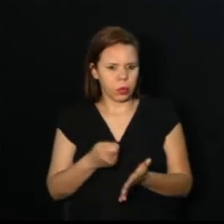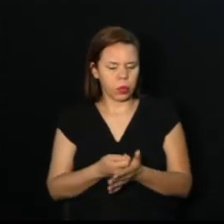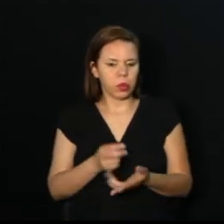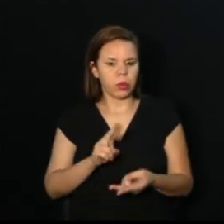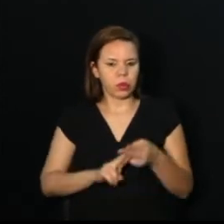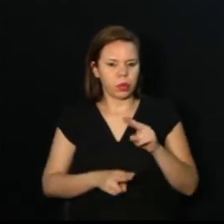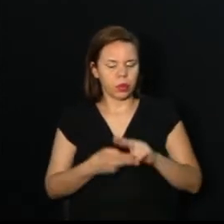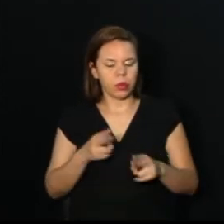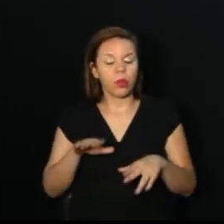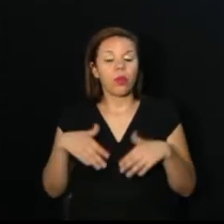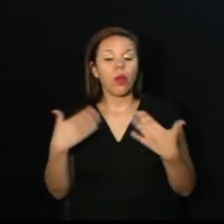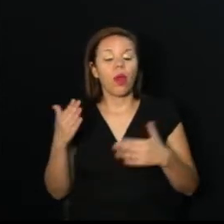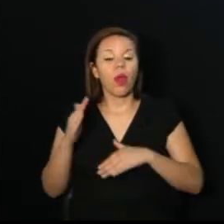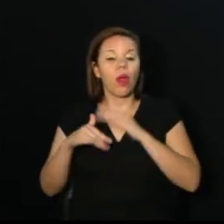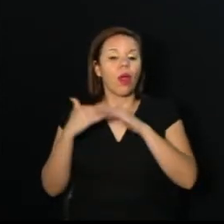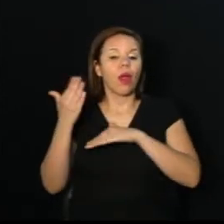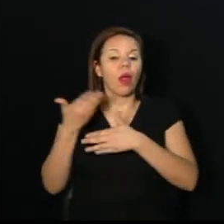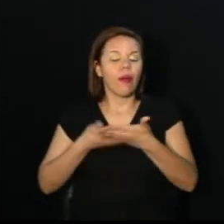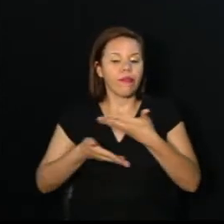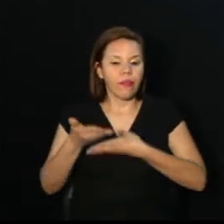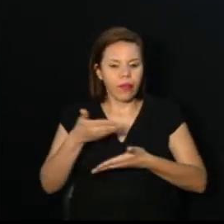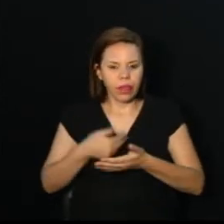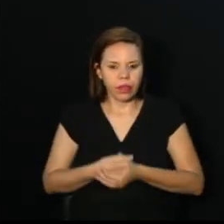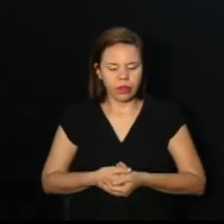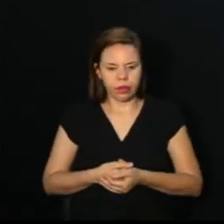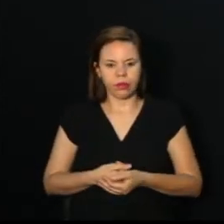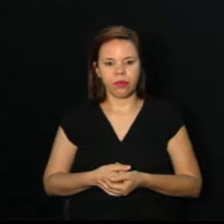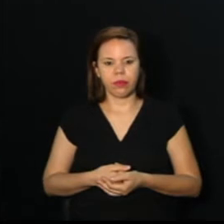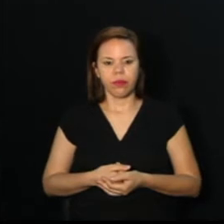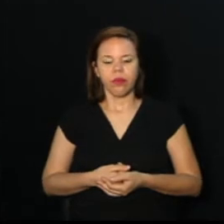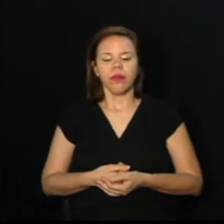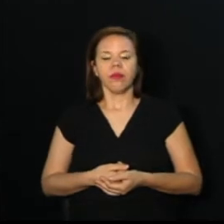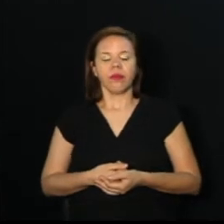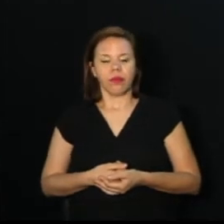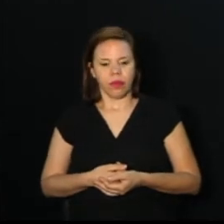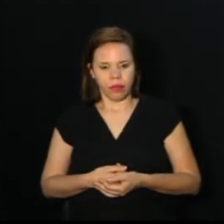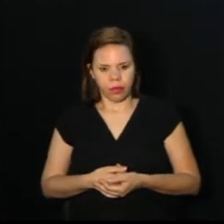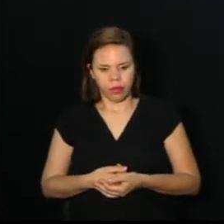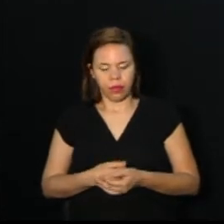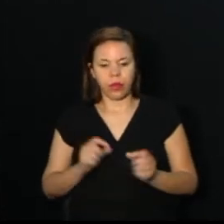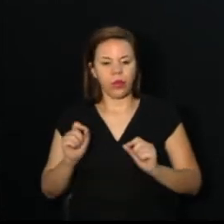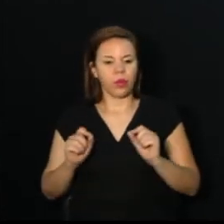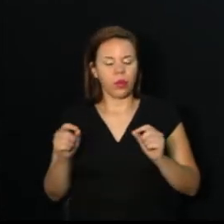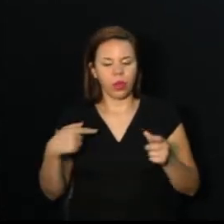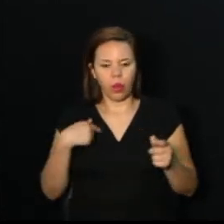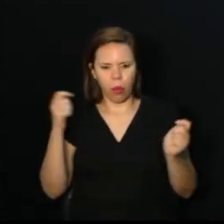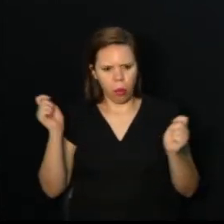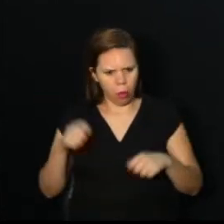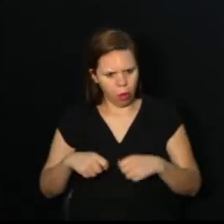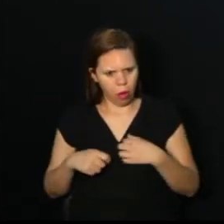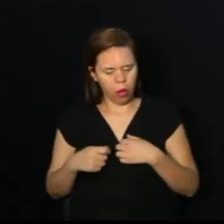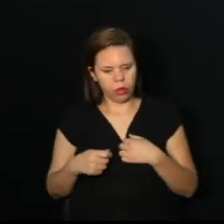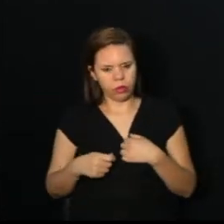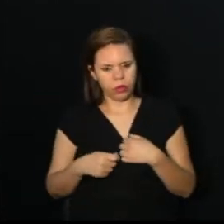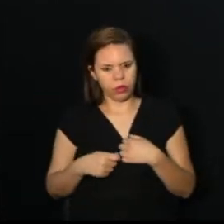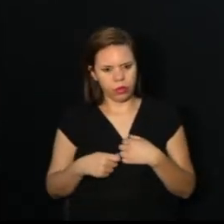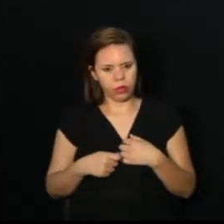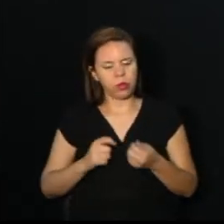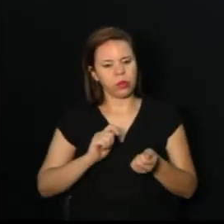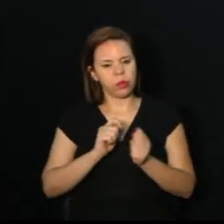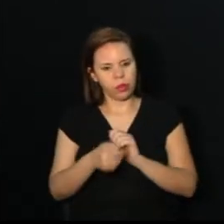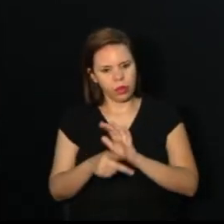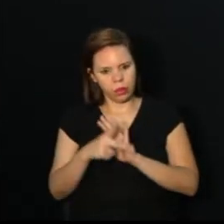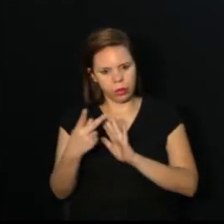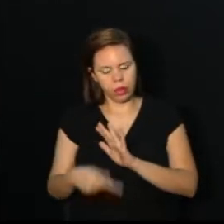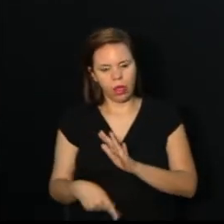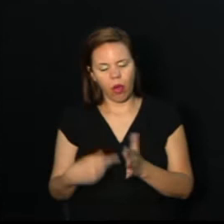determinar quais as habilidades estão envolvidas e que eu posso me servir delas